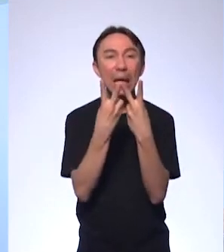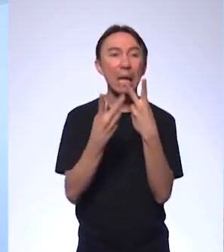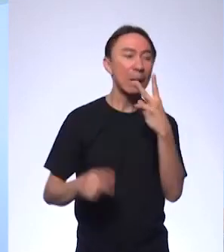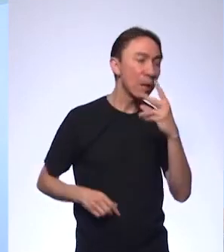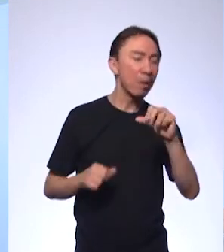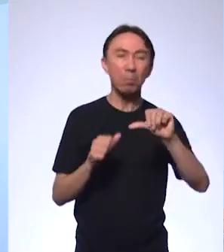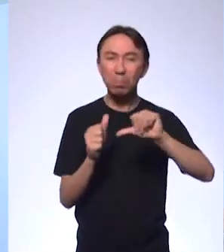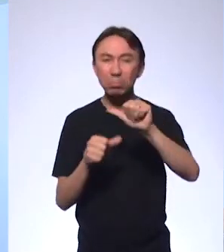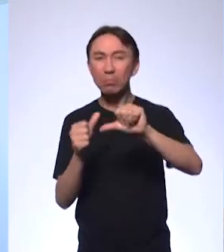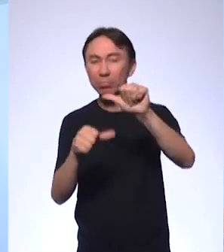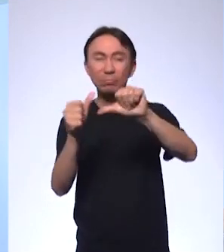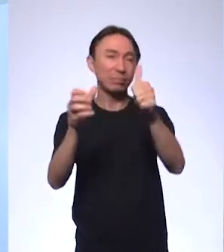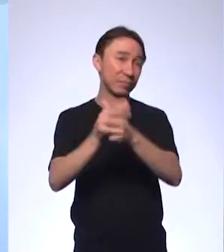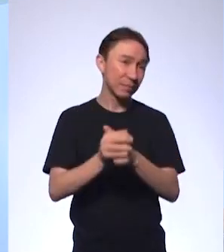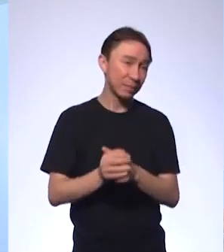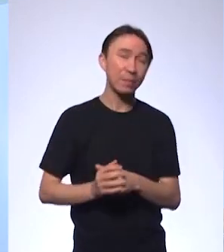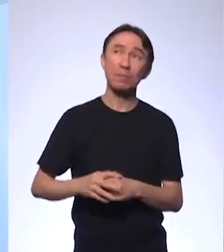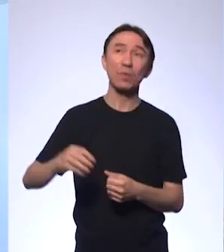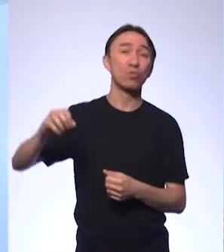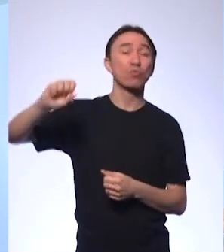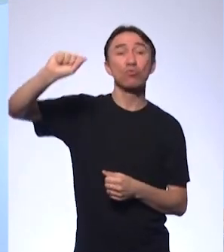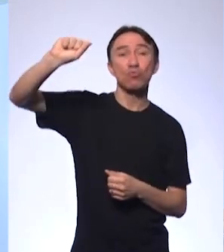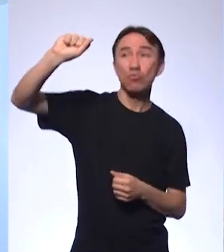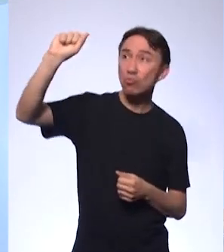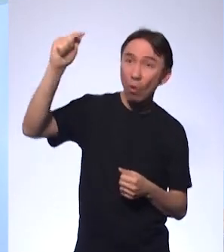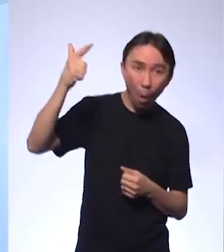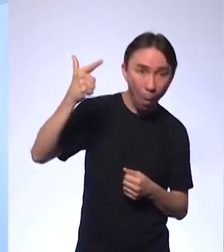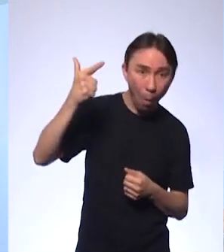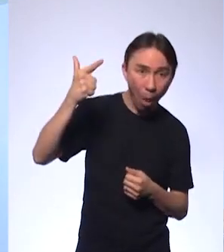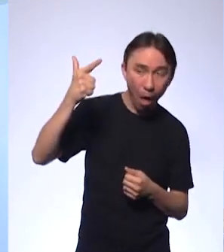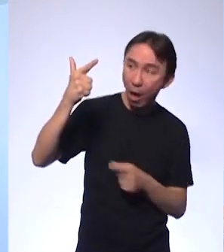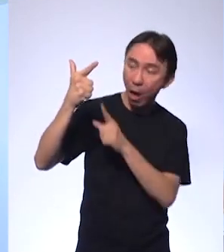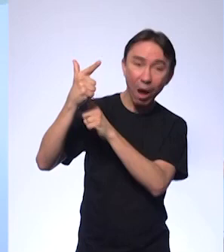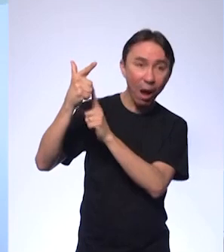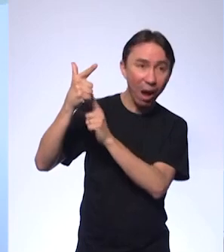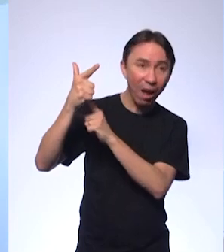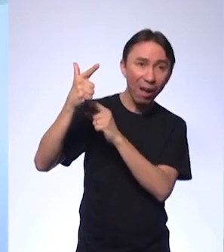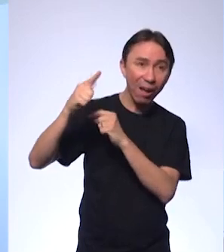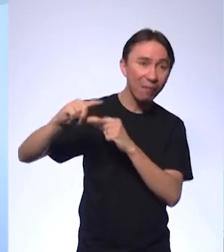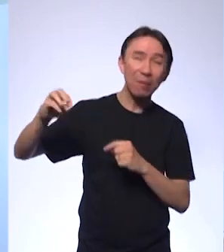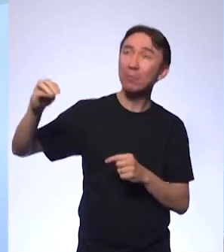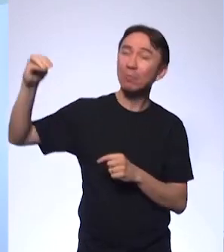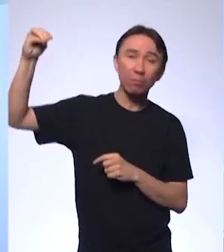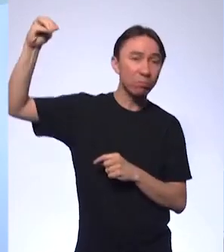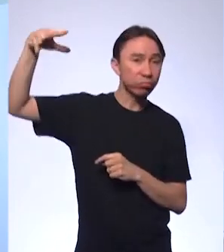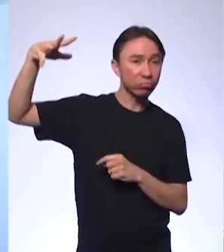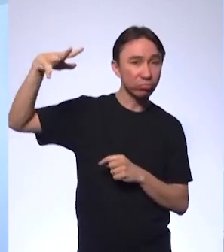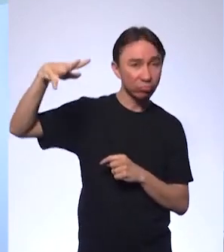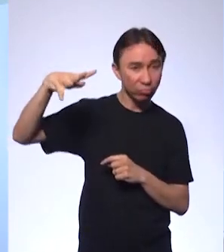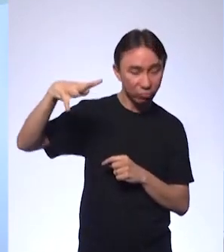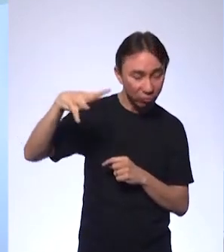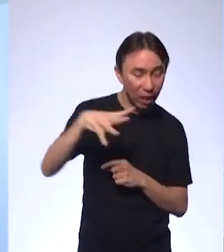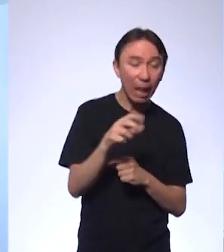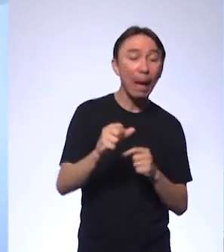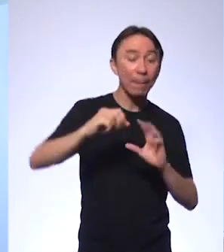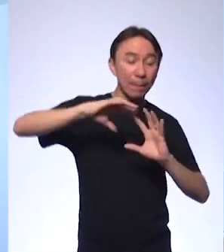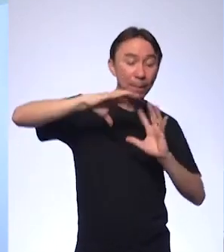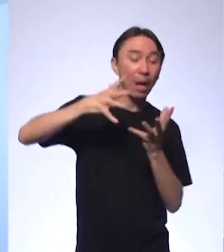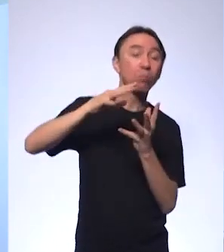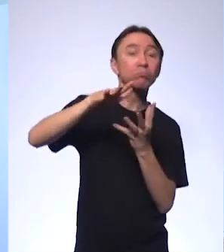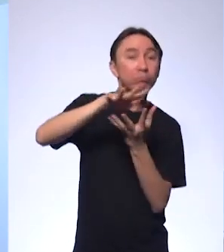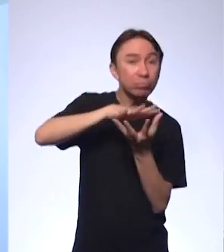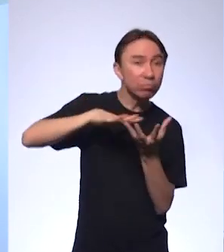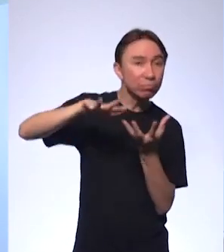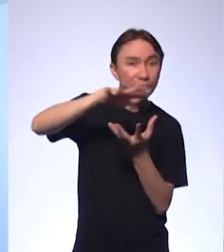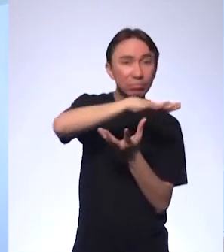que proveniente do Sol, ela simplesmente né, vai entrando ali nesse ecossistema e a gente